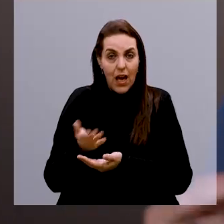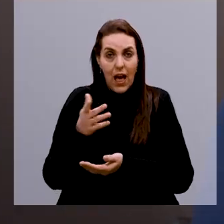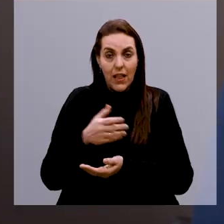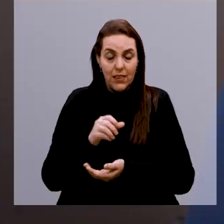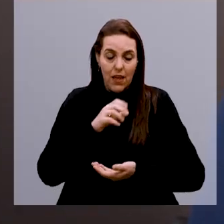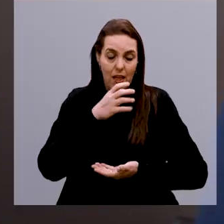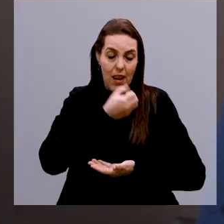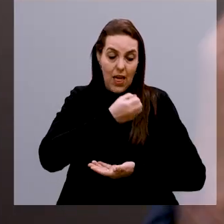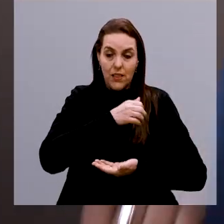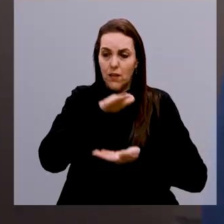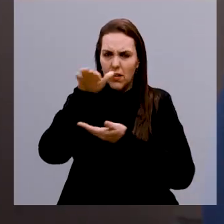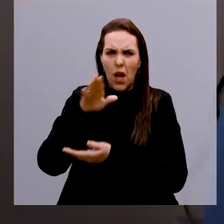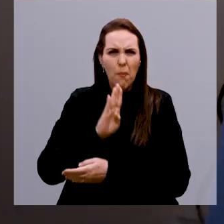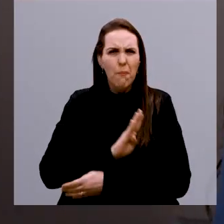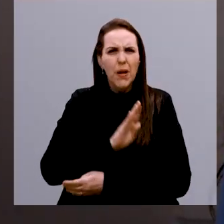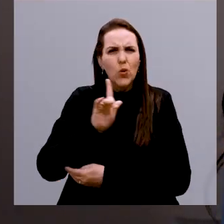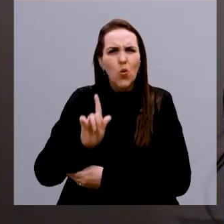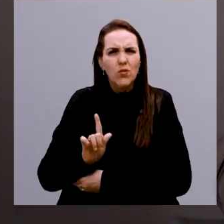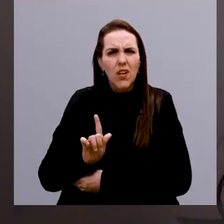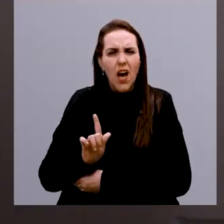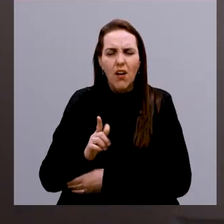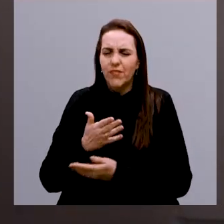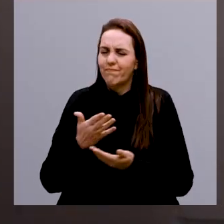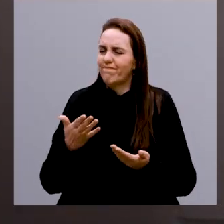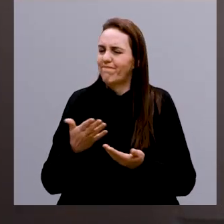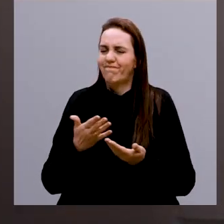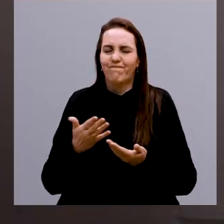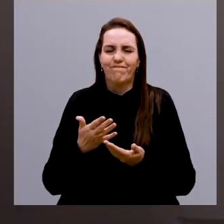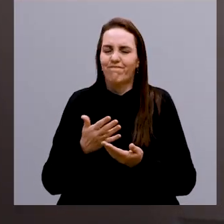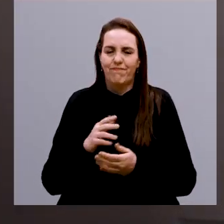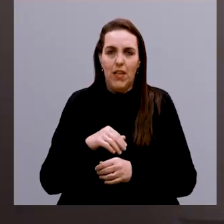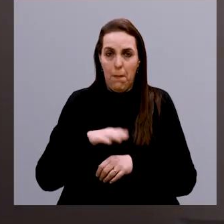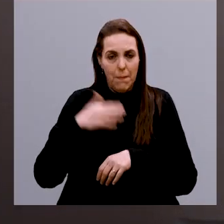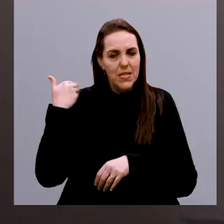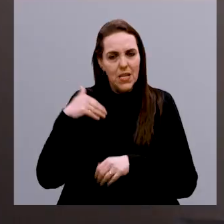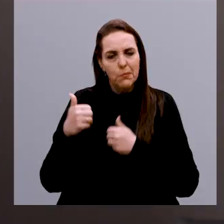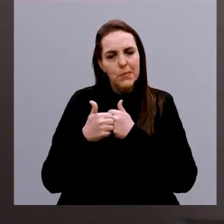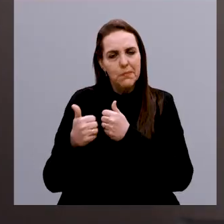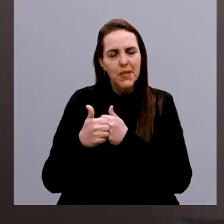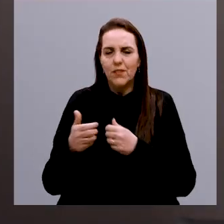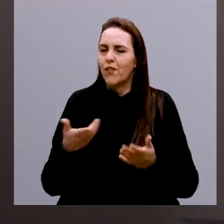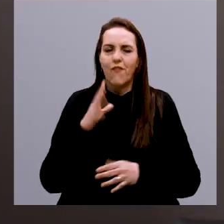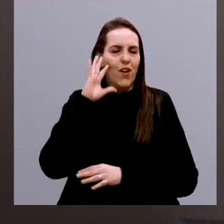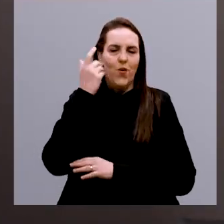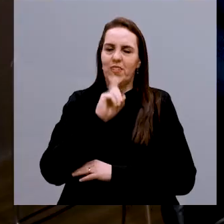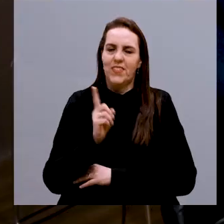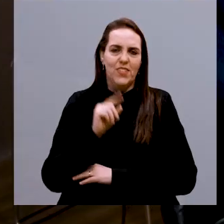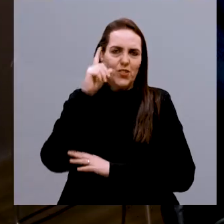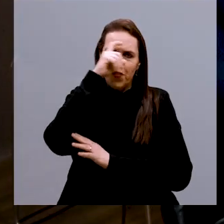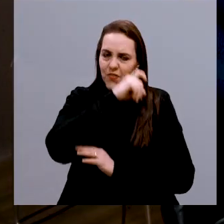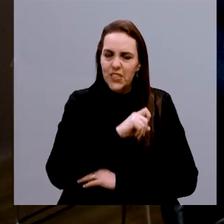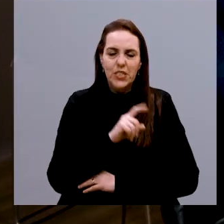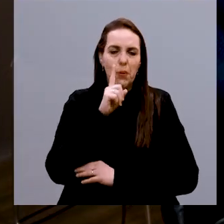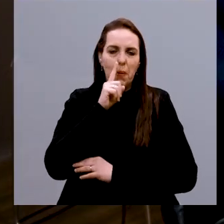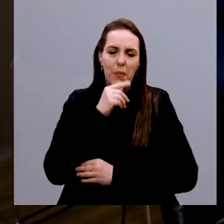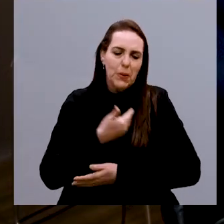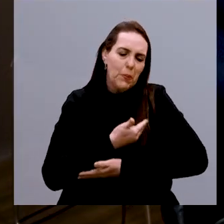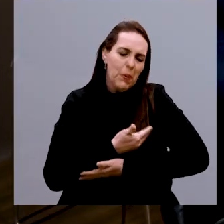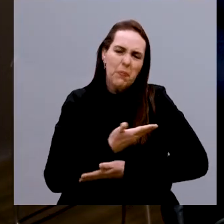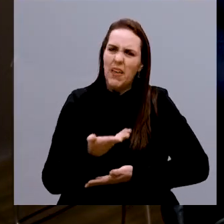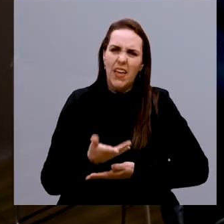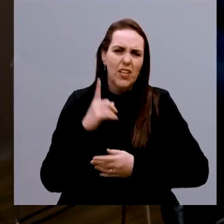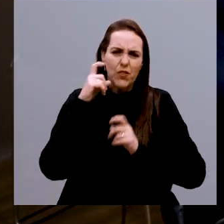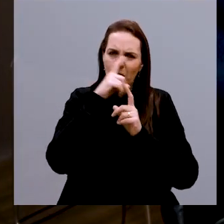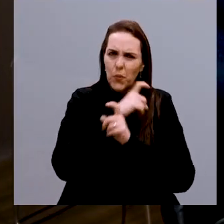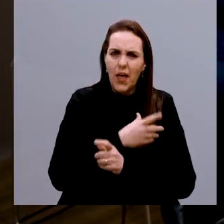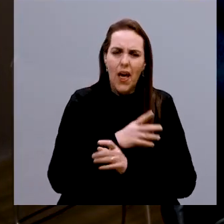até um banco de leite em Bento Gonçalves. Isso não ia... mais próximo. Não, isso não vai acontecer, né? Isso é difícil. É uma mãe que tem um bebê pequeno, não